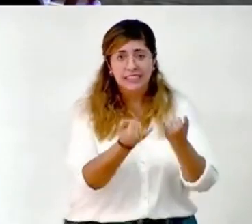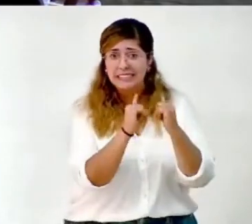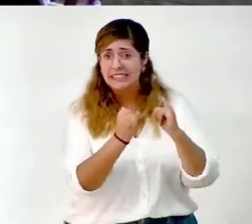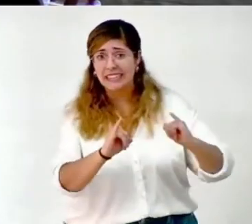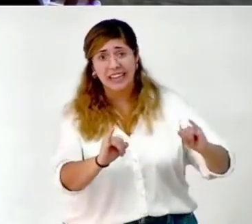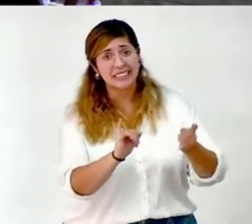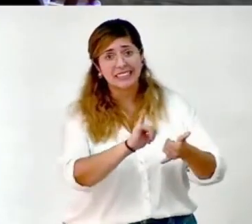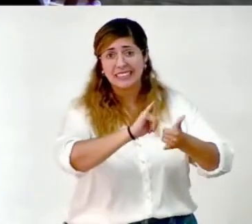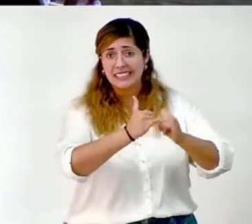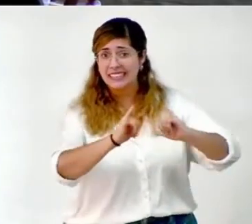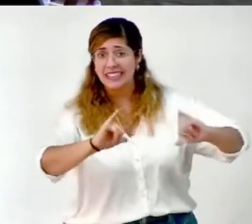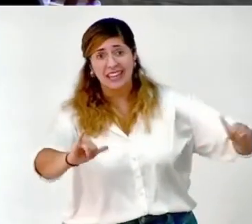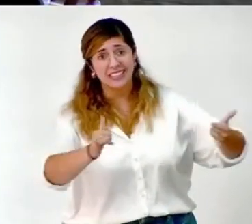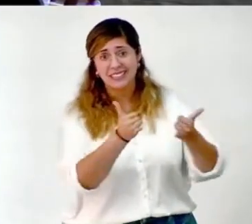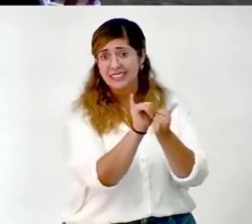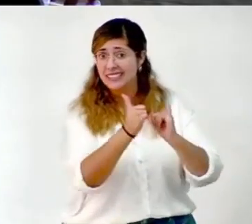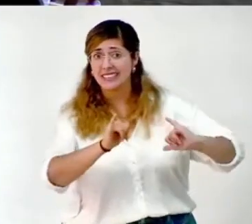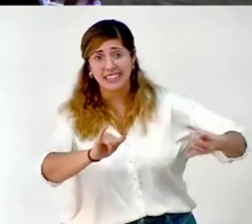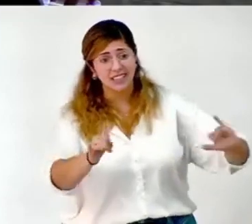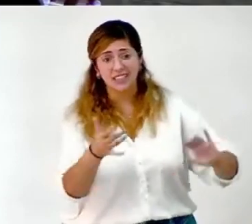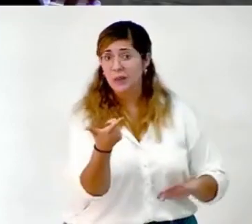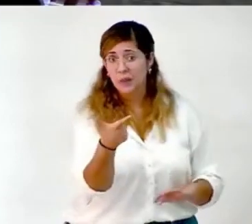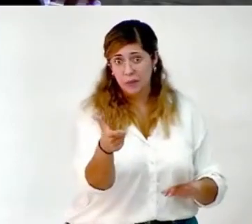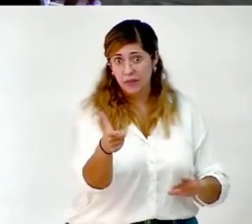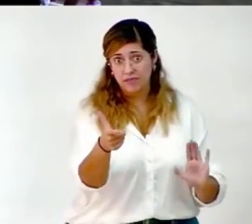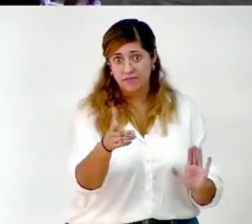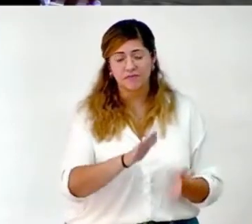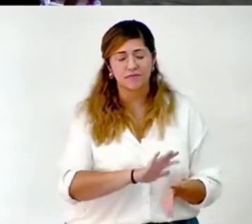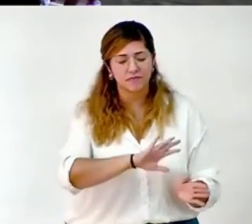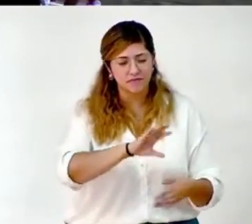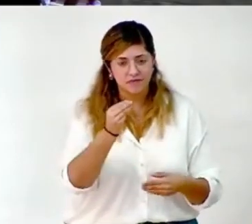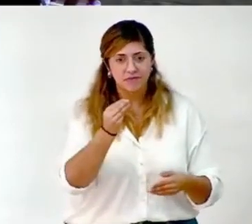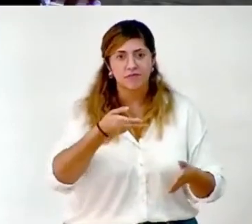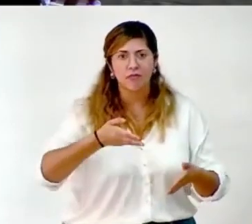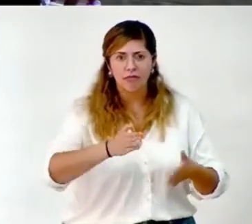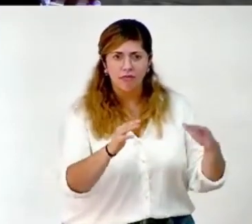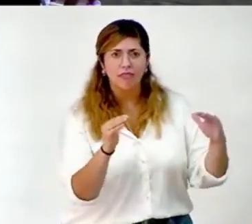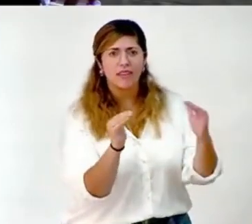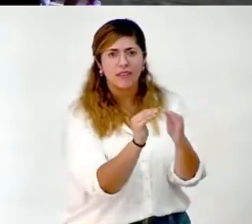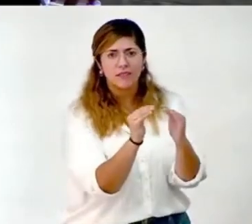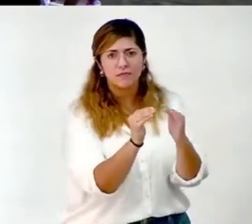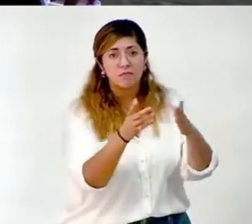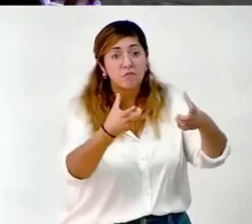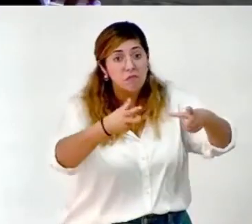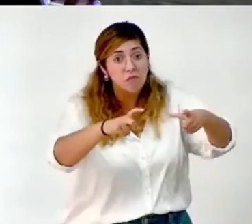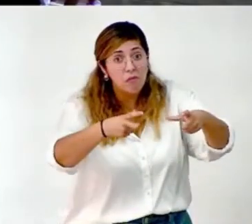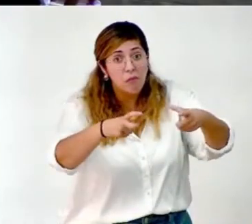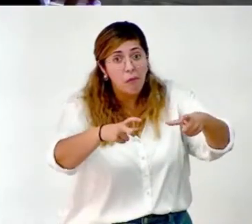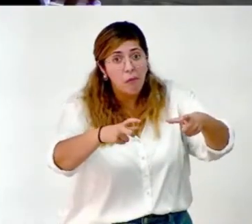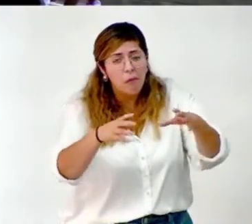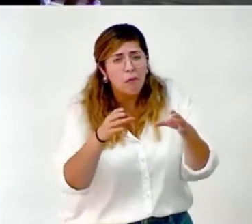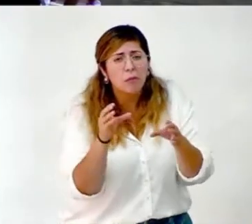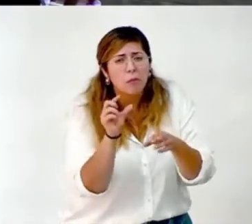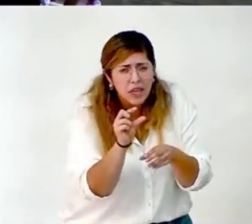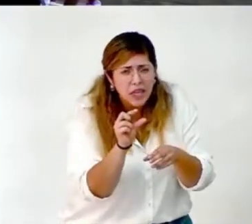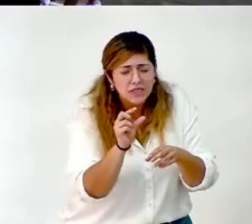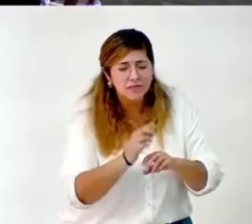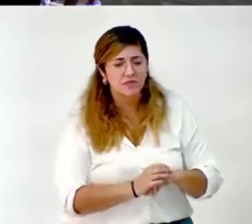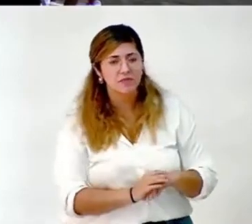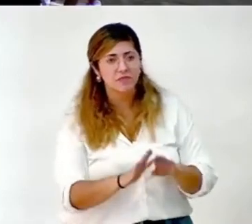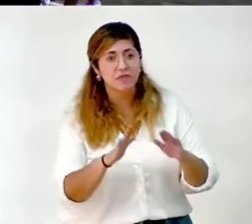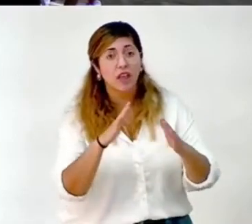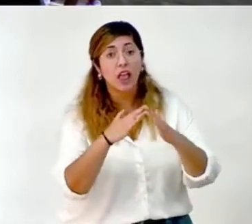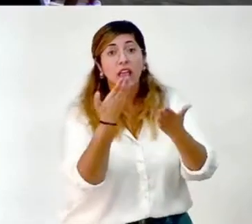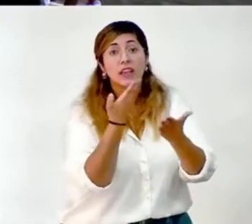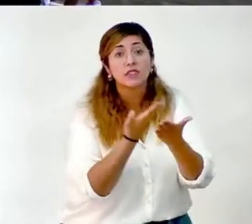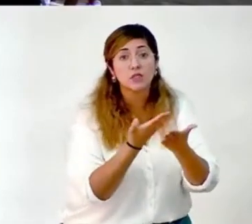Charles então entra naquela vila, entra numa pequena escolinha dentro da vila Amish, saca